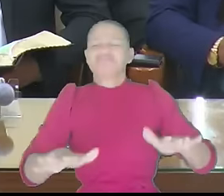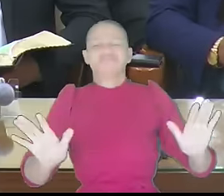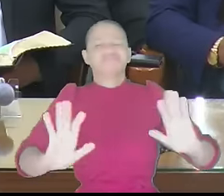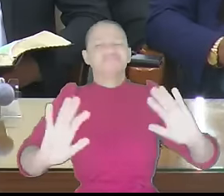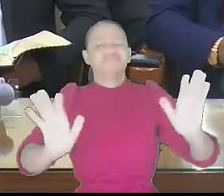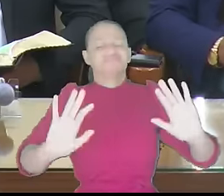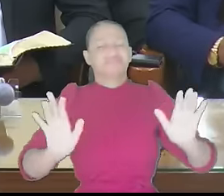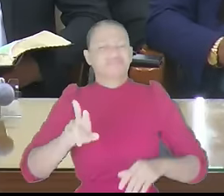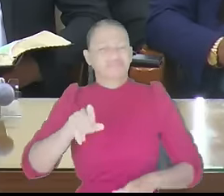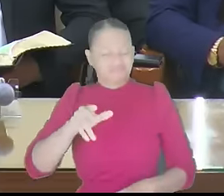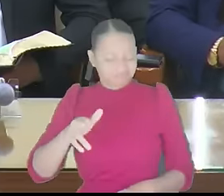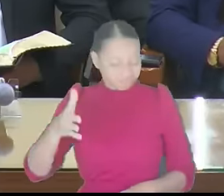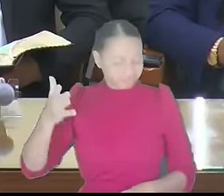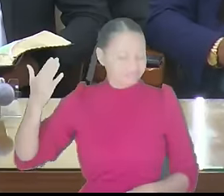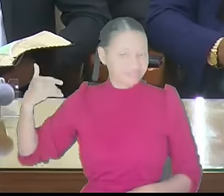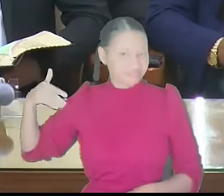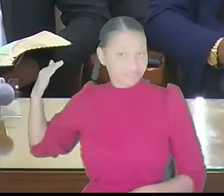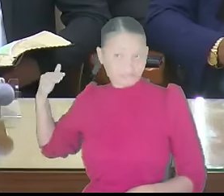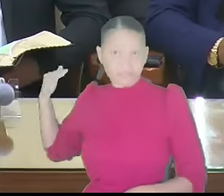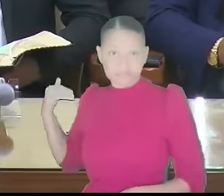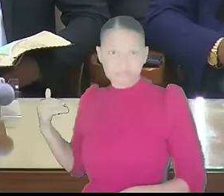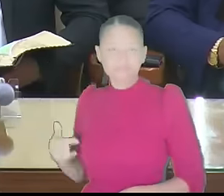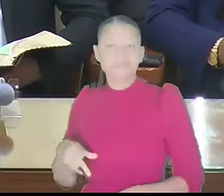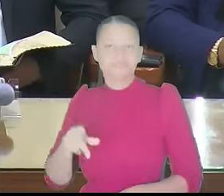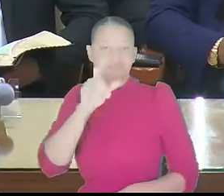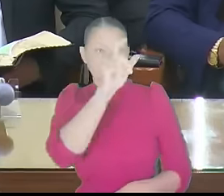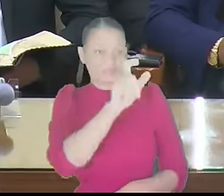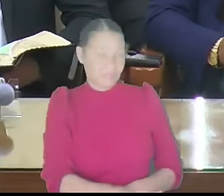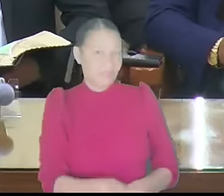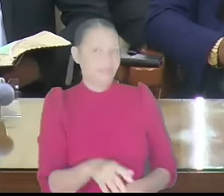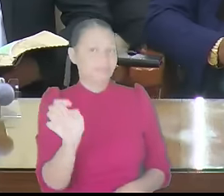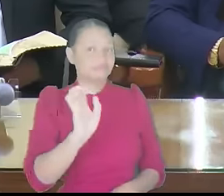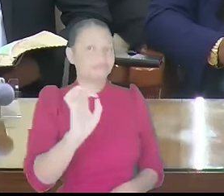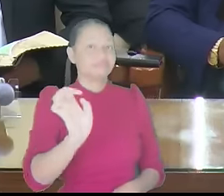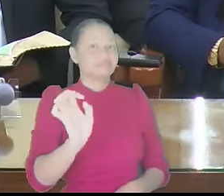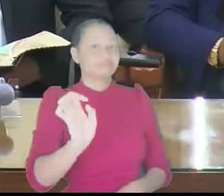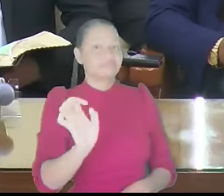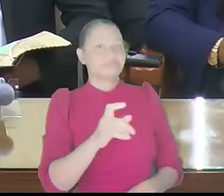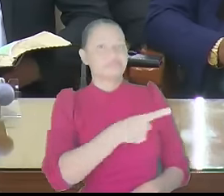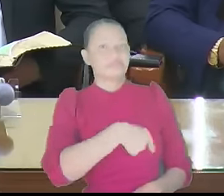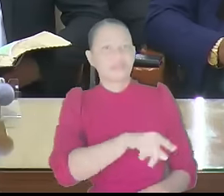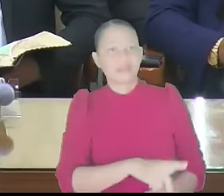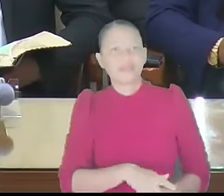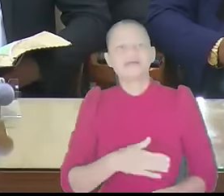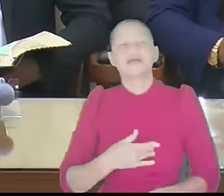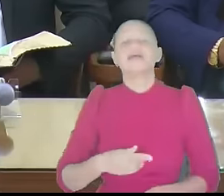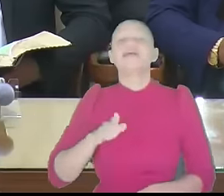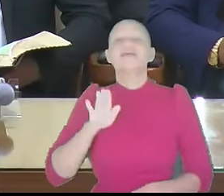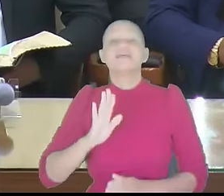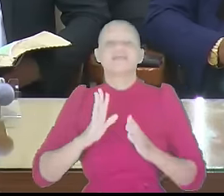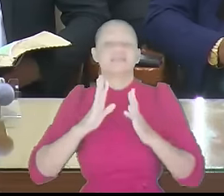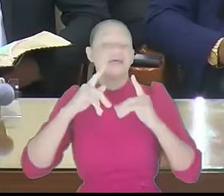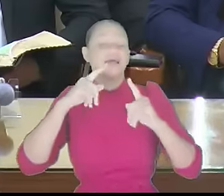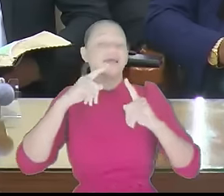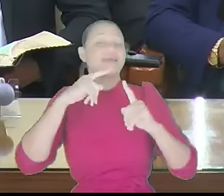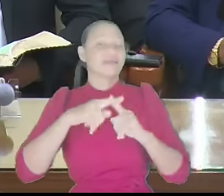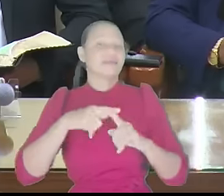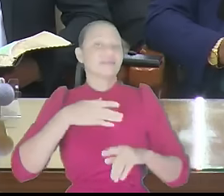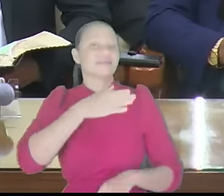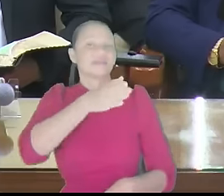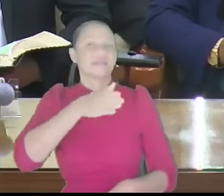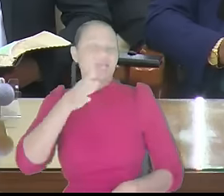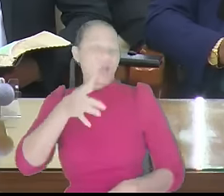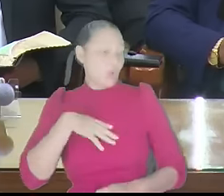Um irmão, ele era homossexual e andava nas igrejas contando o que fazia quando era dessa